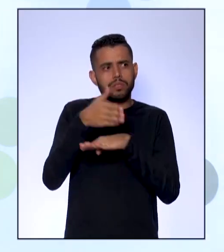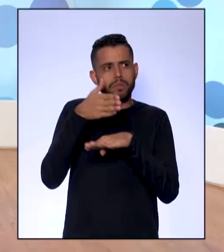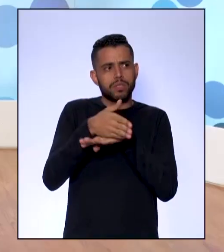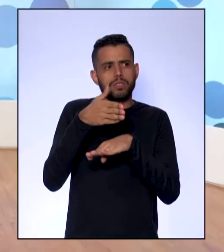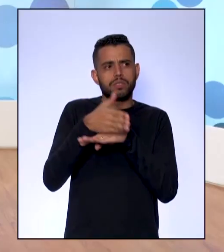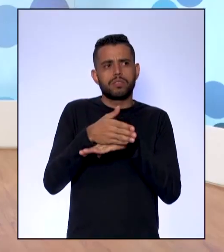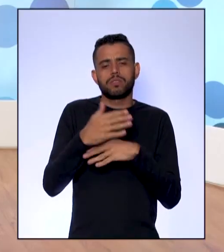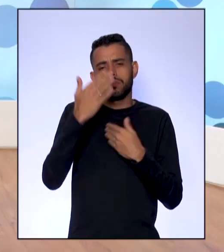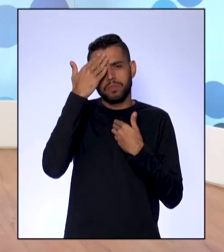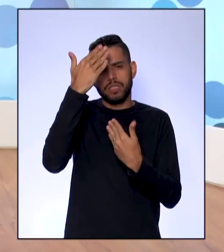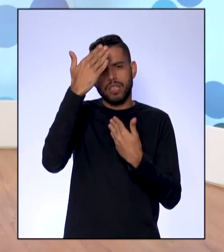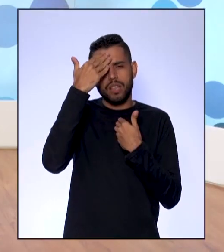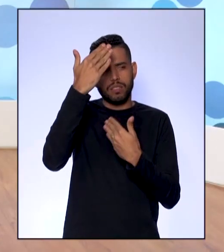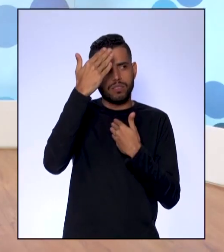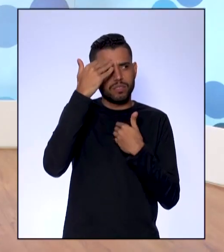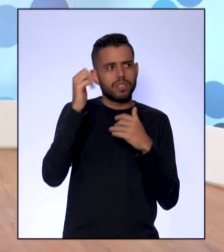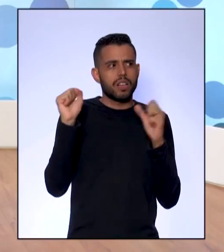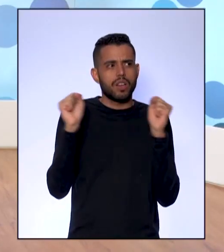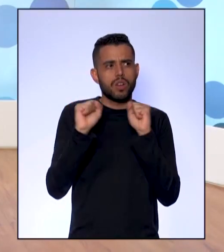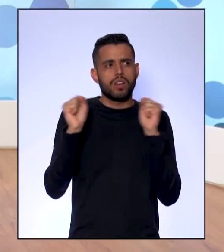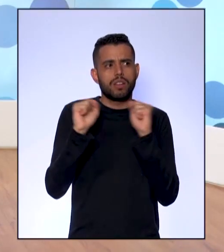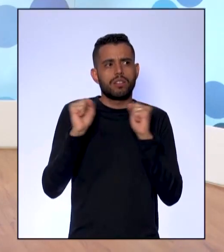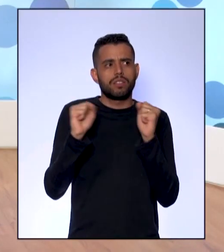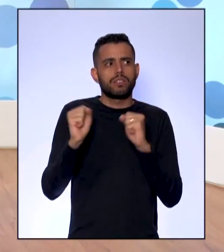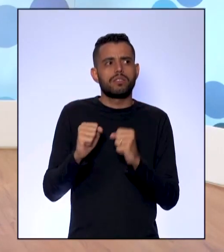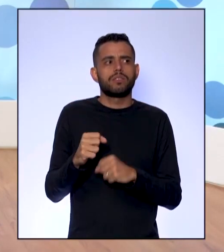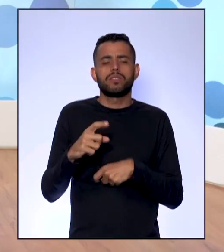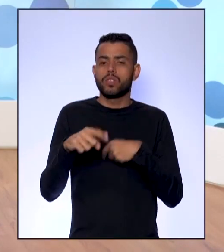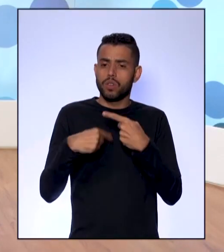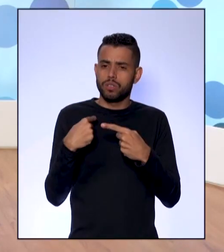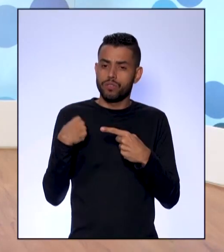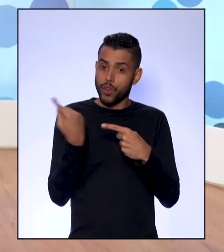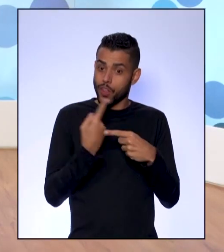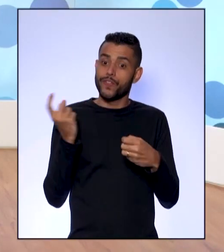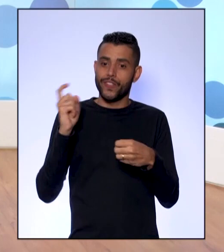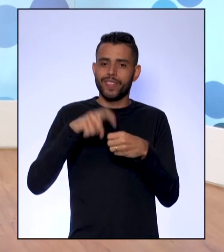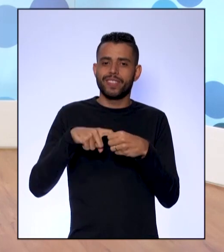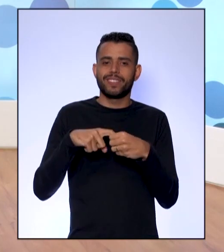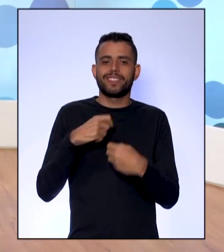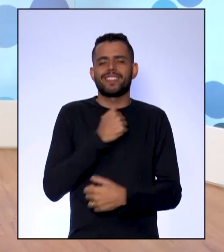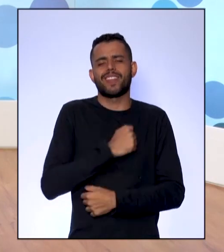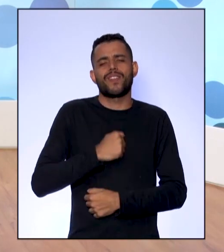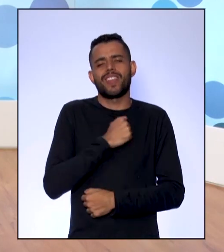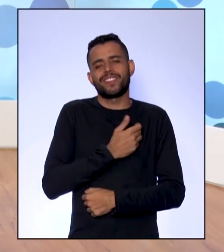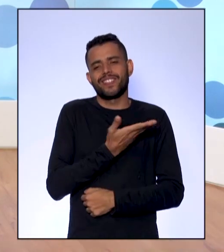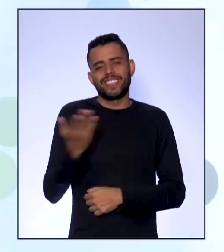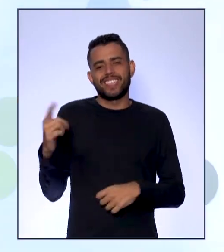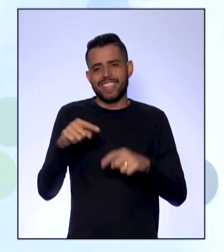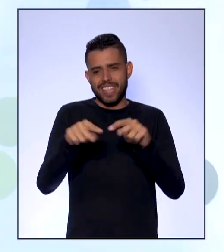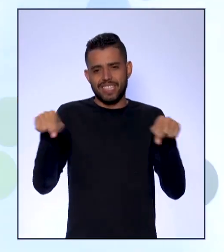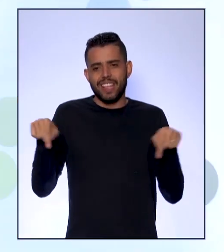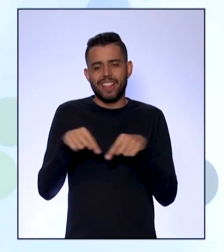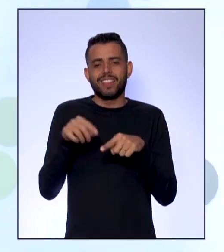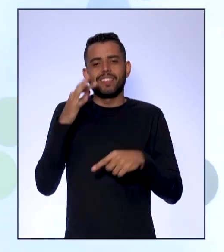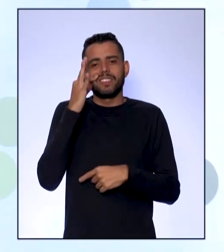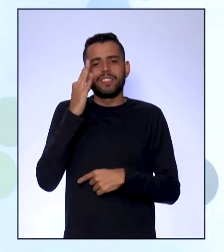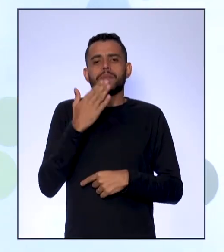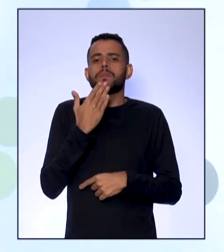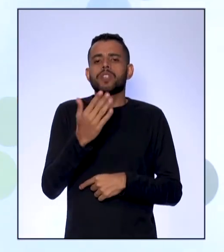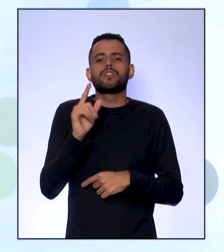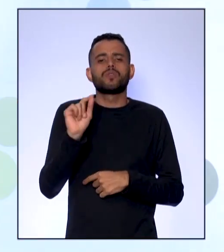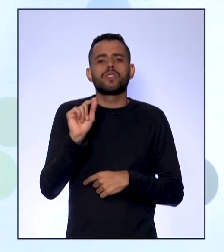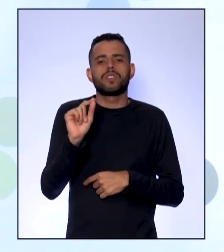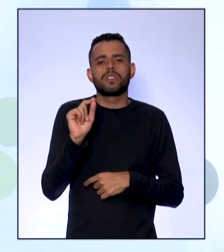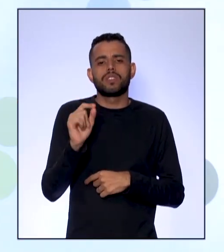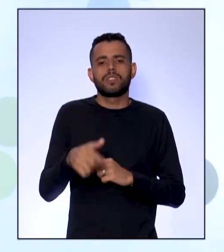Muito obrigada, né? Adoramos, voltaremos. Estamos morrendo de saudade de vocês na sala. A gente pede que, assim,